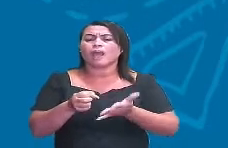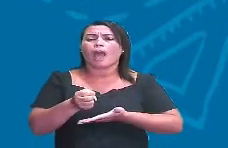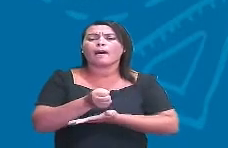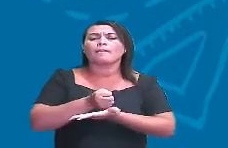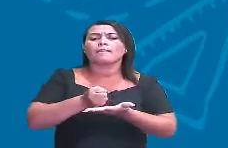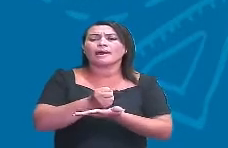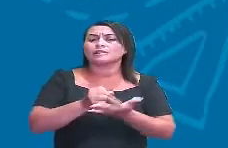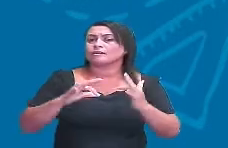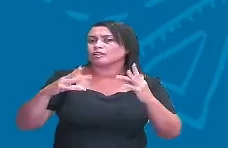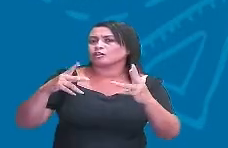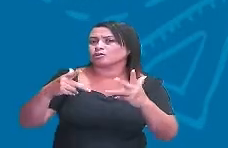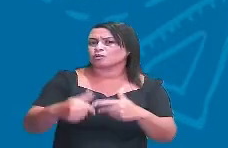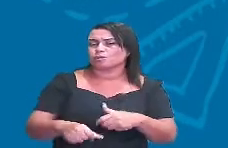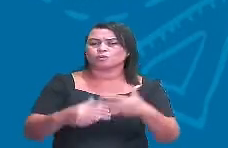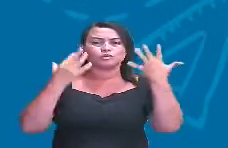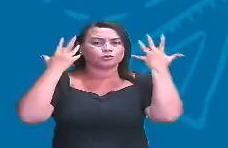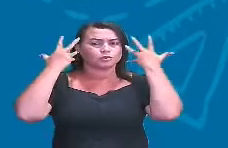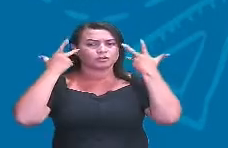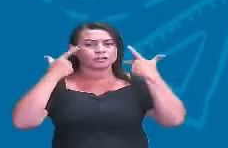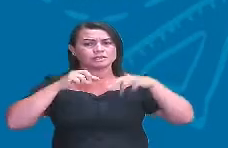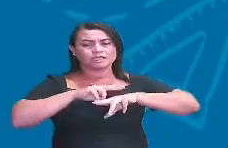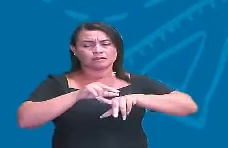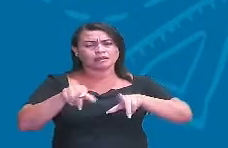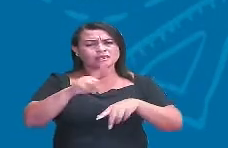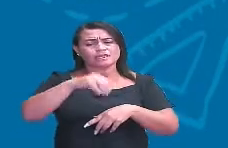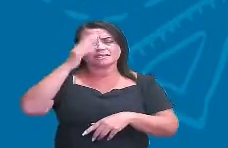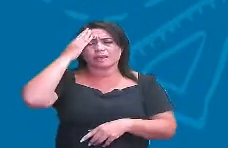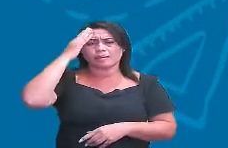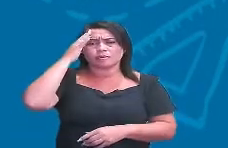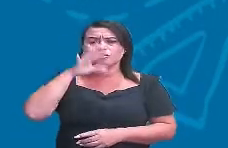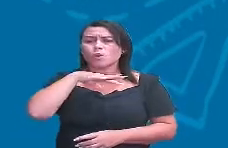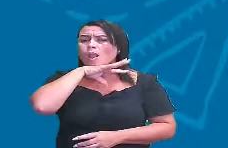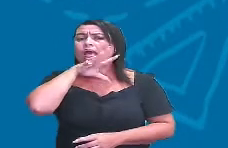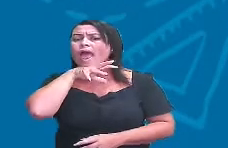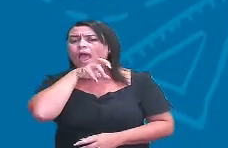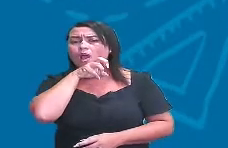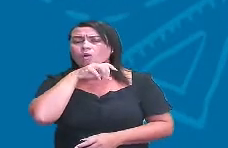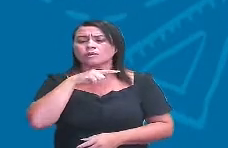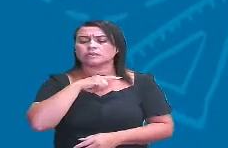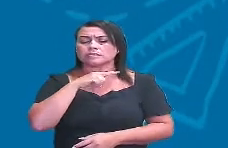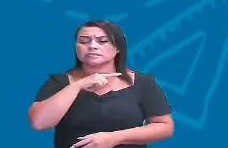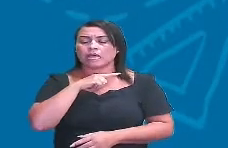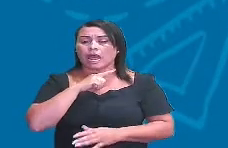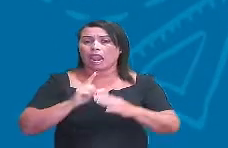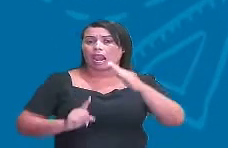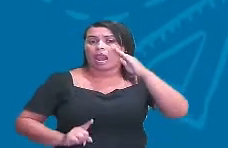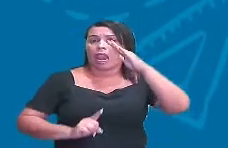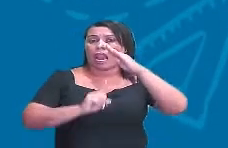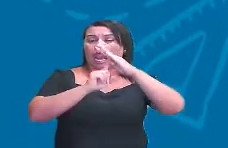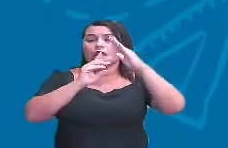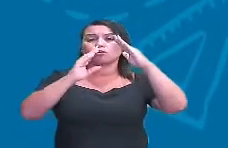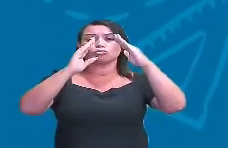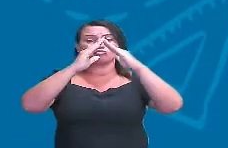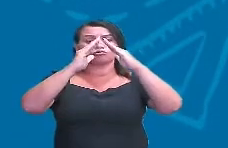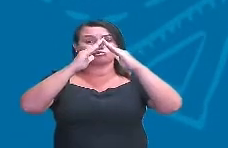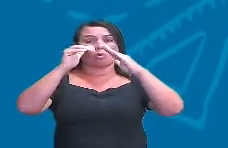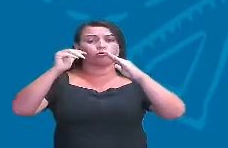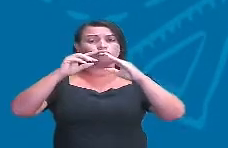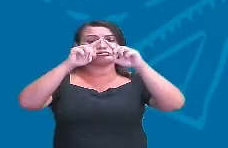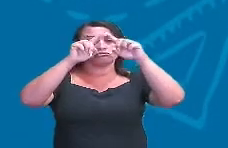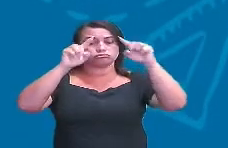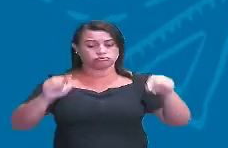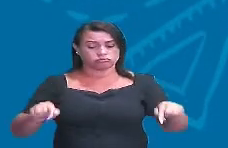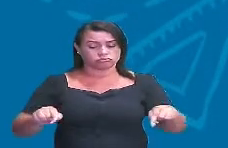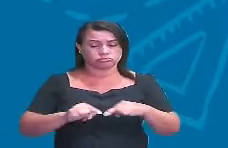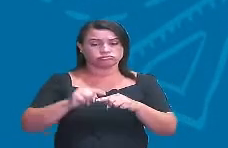animais, né? A gente sabe que o leão, né, que nesse exemplo aí vai estar lá no topo da pirâmide, no topo da cadeia alimentar,